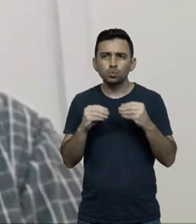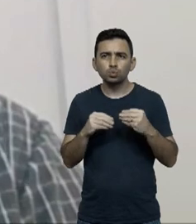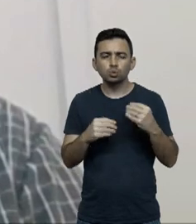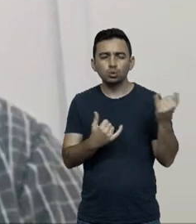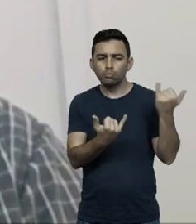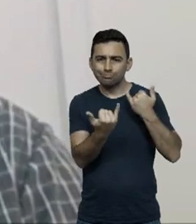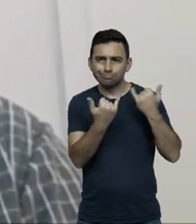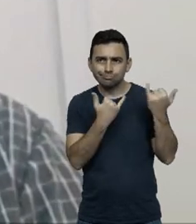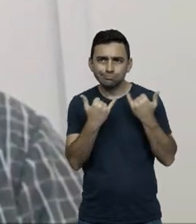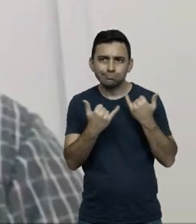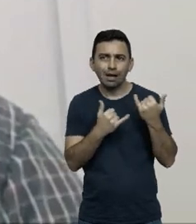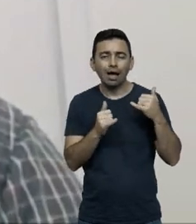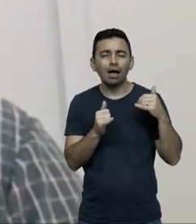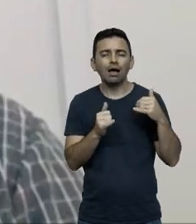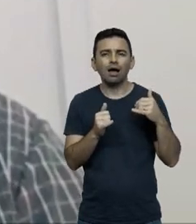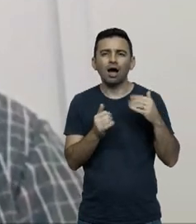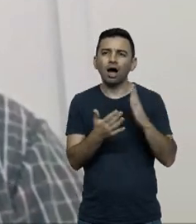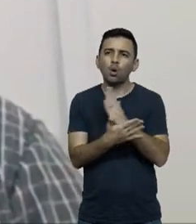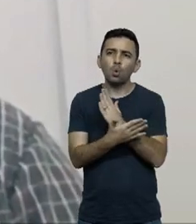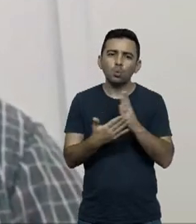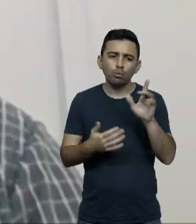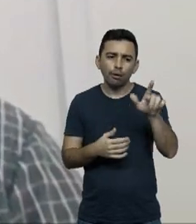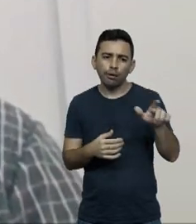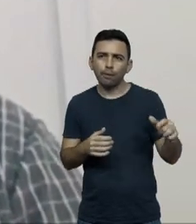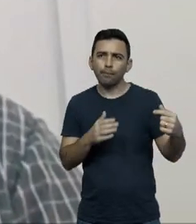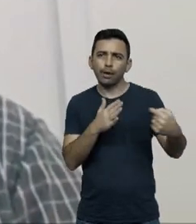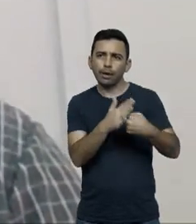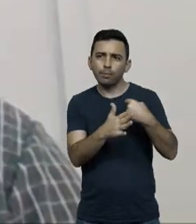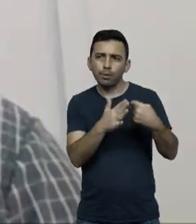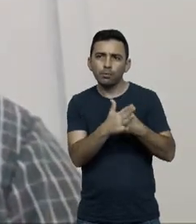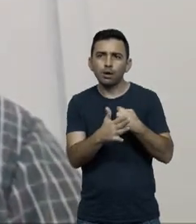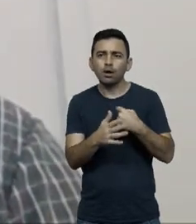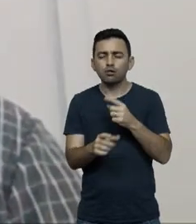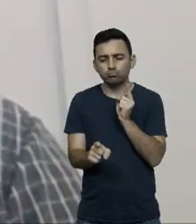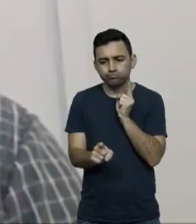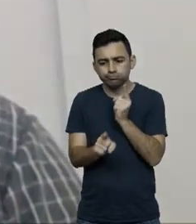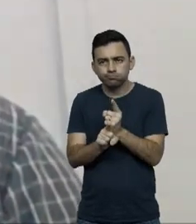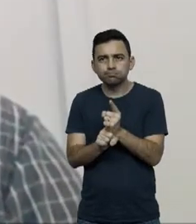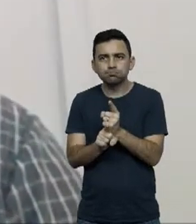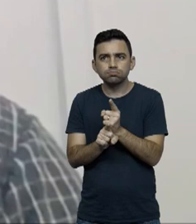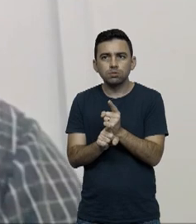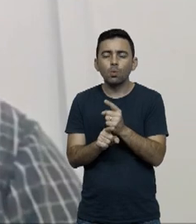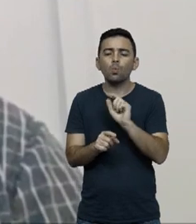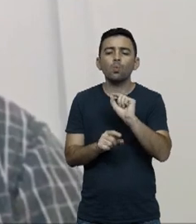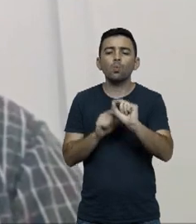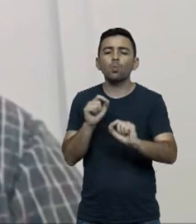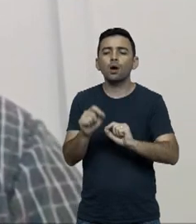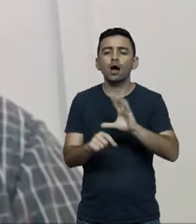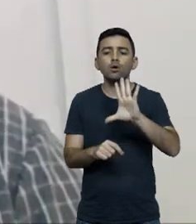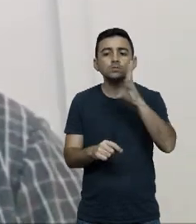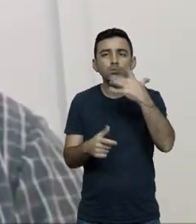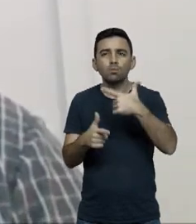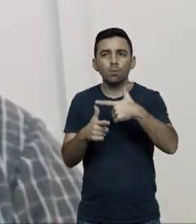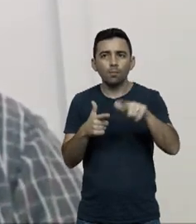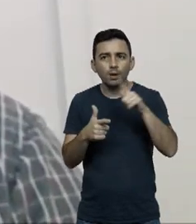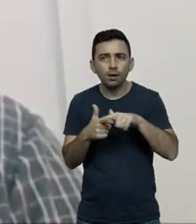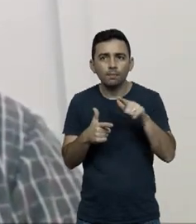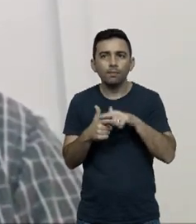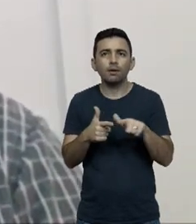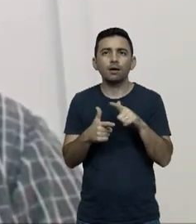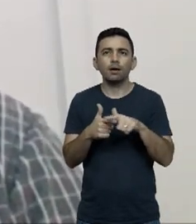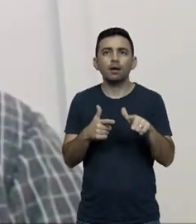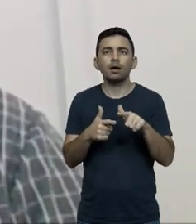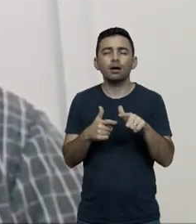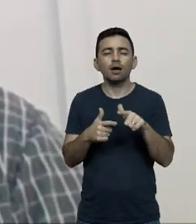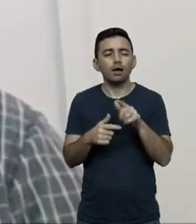chegaram ao nosso conhecimento que candidatos que chamávamos em conseguiu identificar o que que aconteceu qual foi o problema e